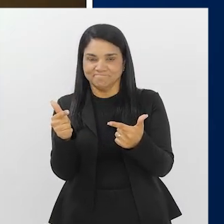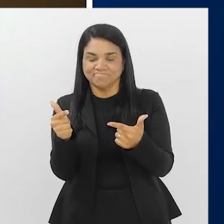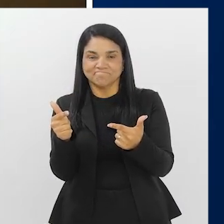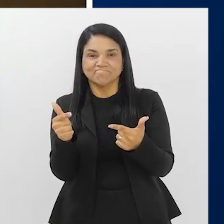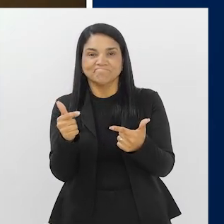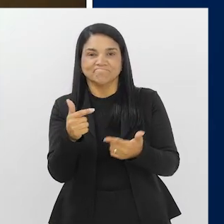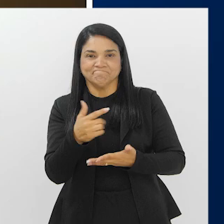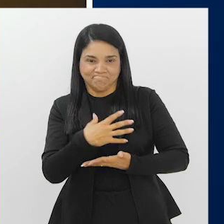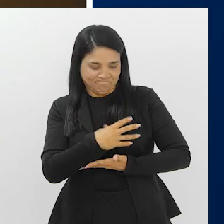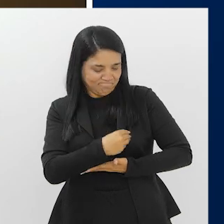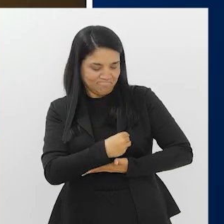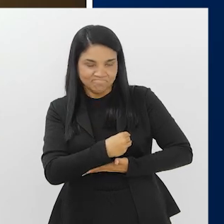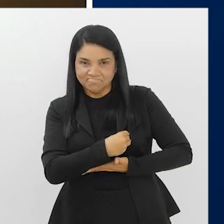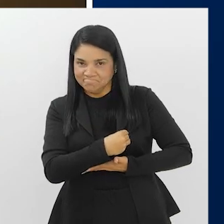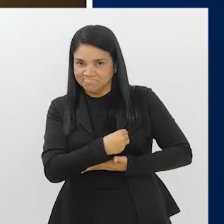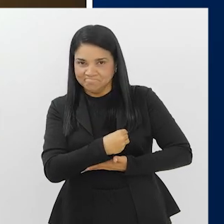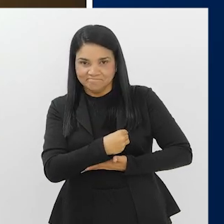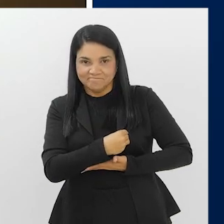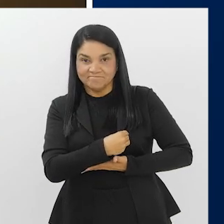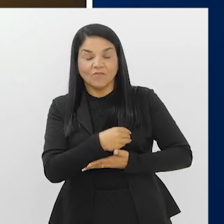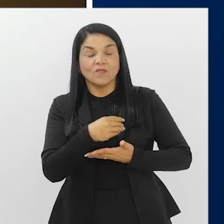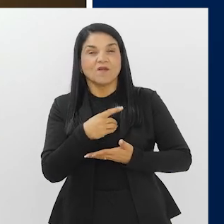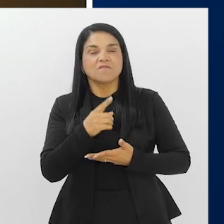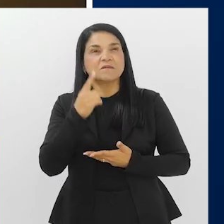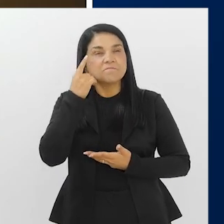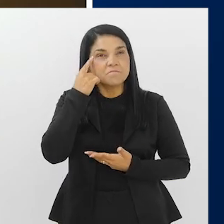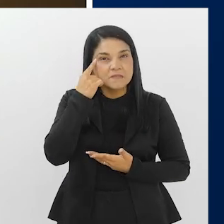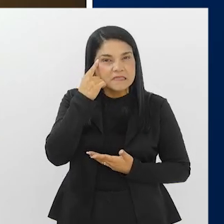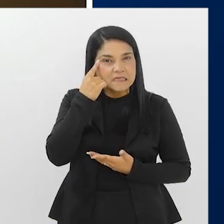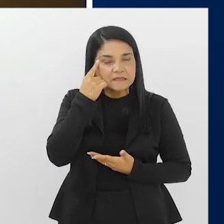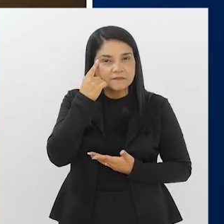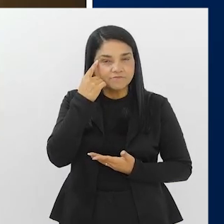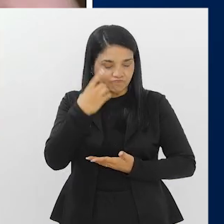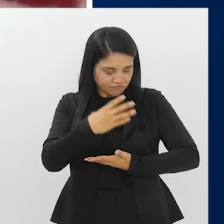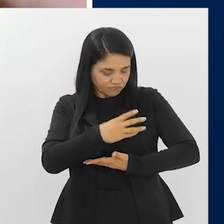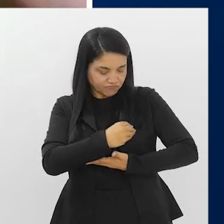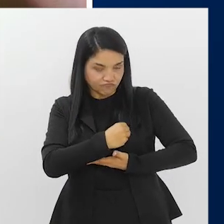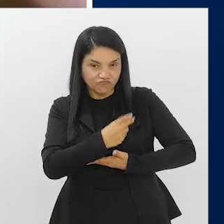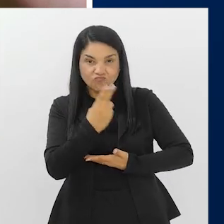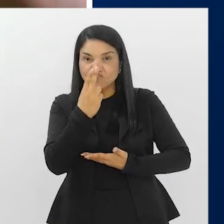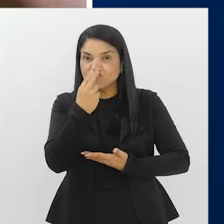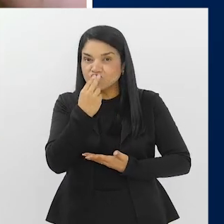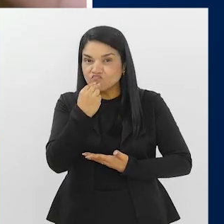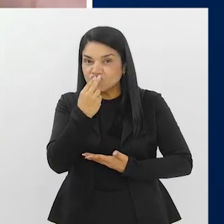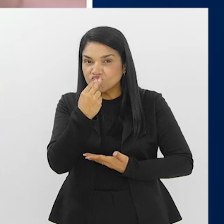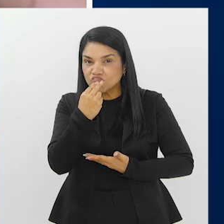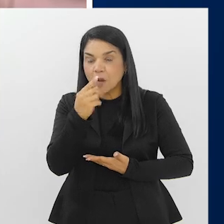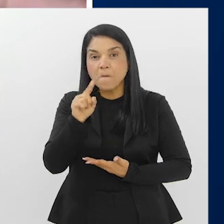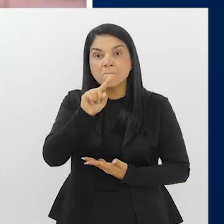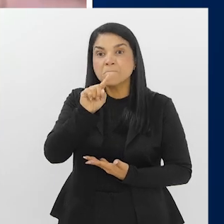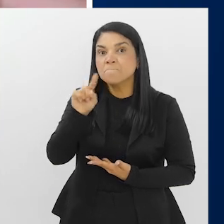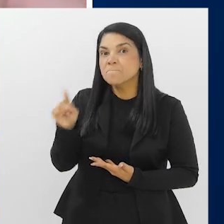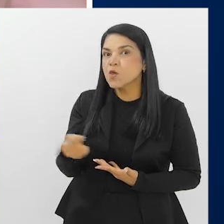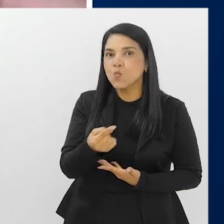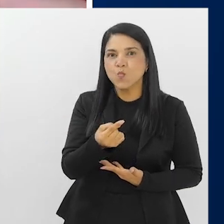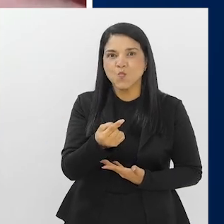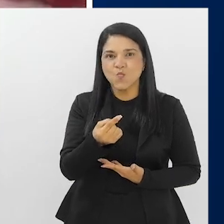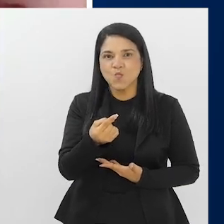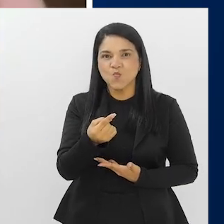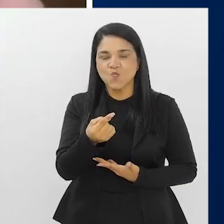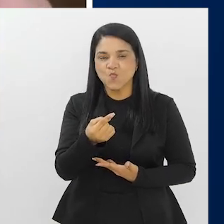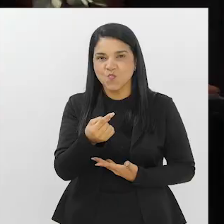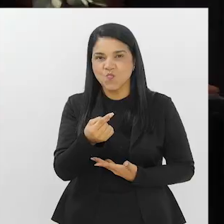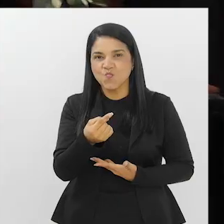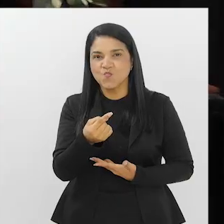gente ter uma ideia, o leite materno de componentes conhecidos é cerca de